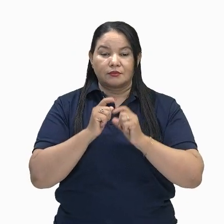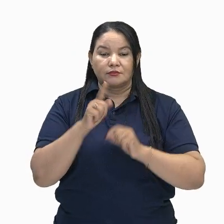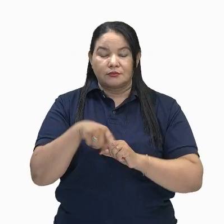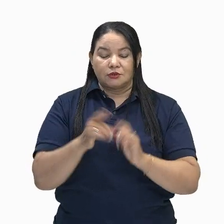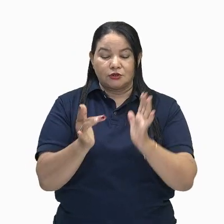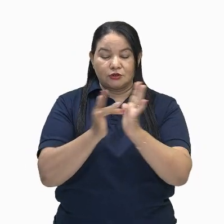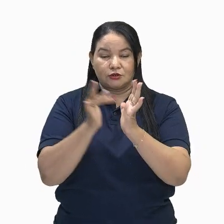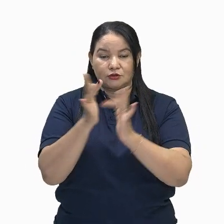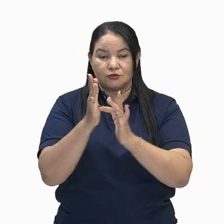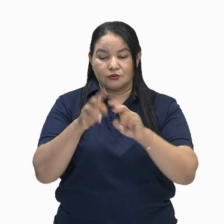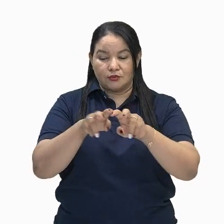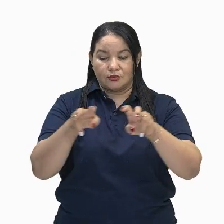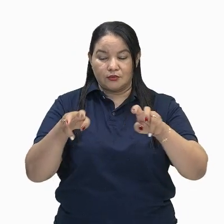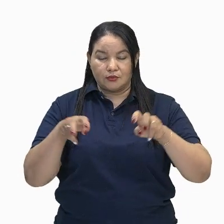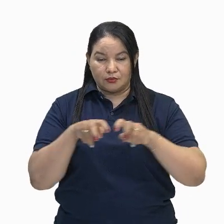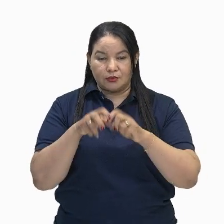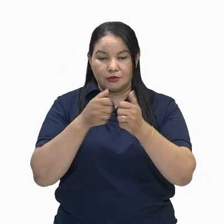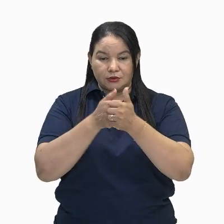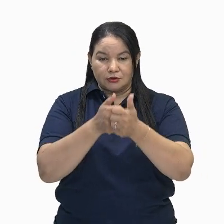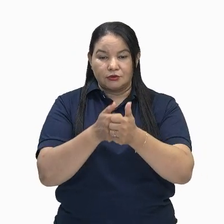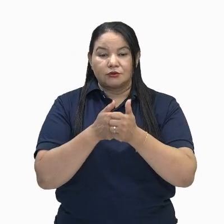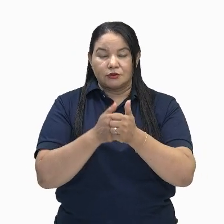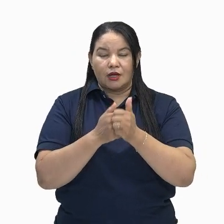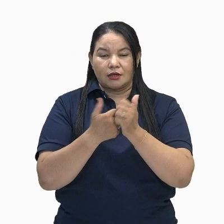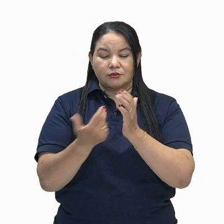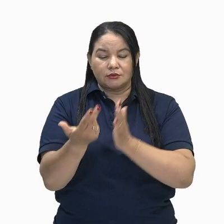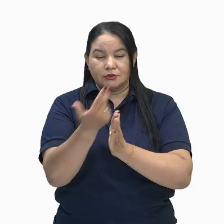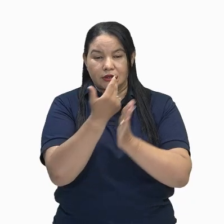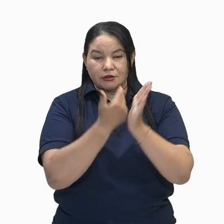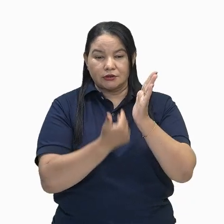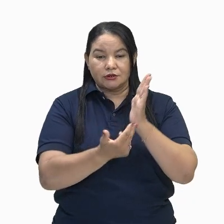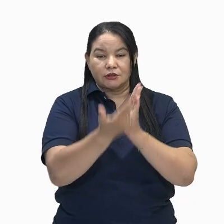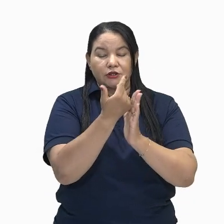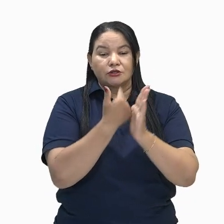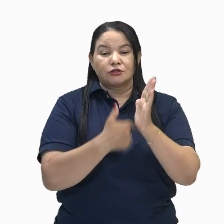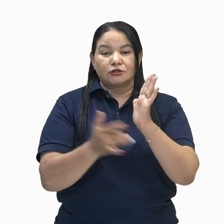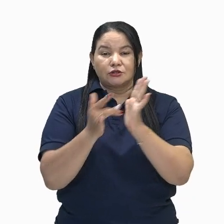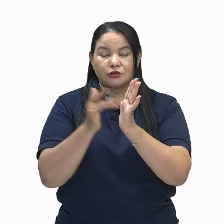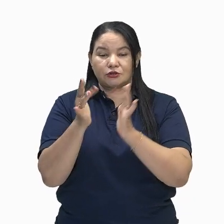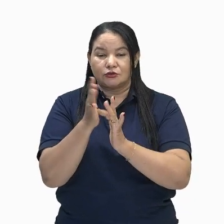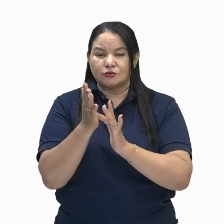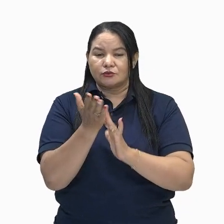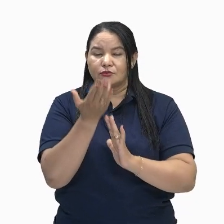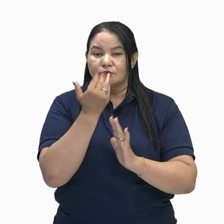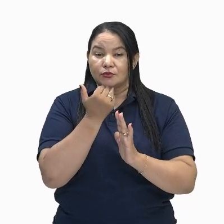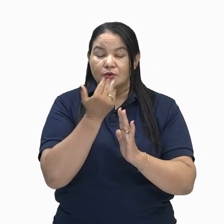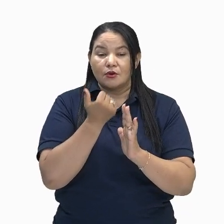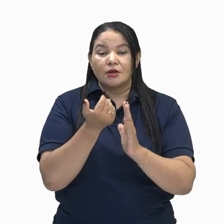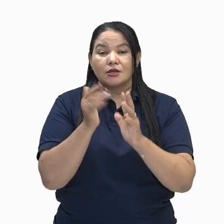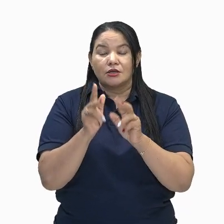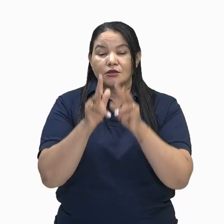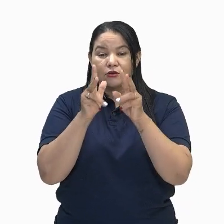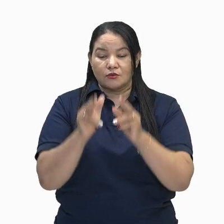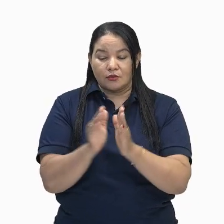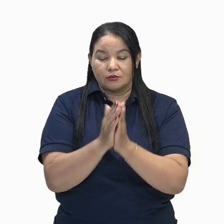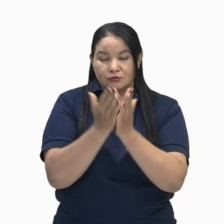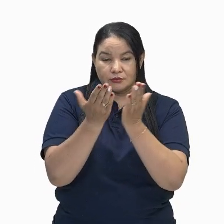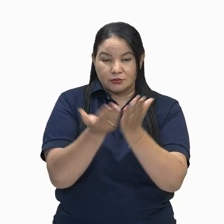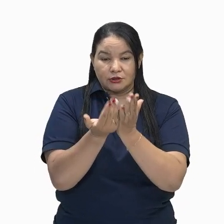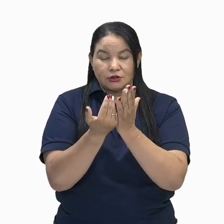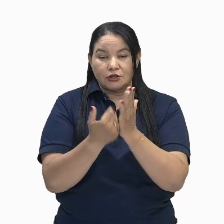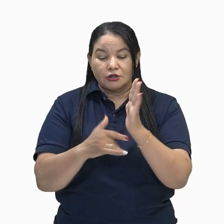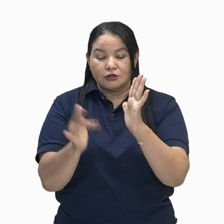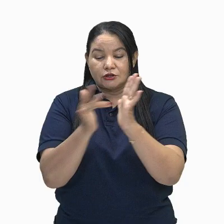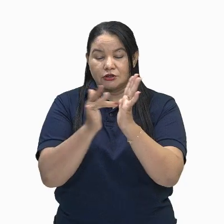Ele pintou a última ceia que Jesus Cristo fez lá, né, conforme está escrito na Bíblia. Então, Jesus está ao centro e os